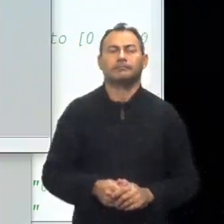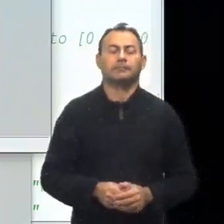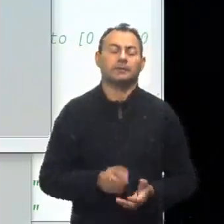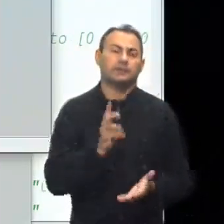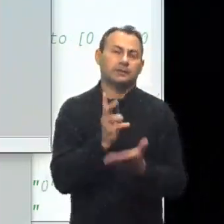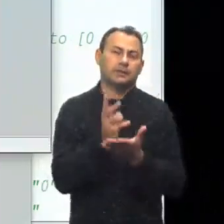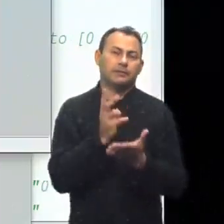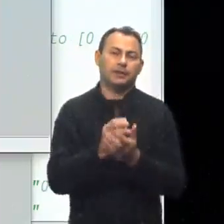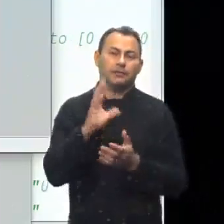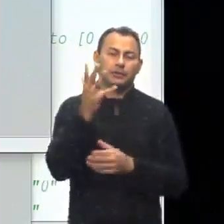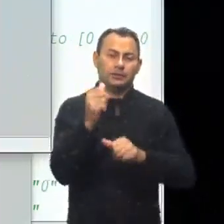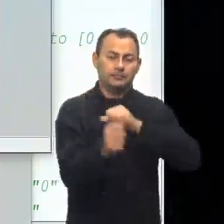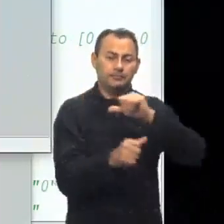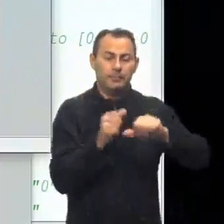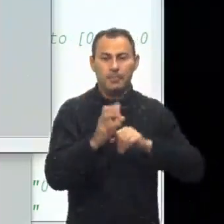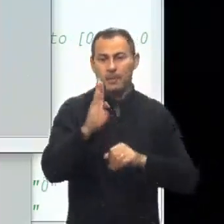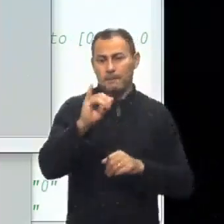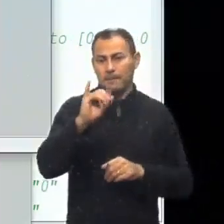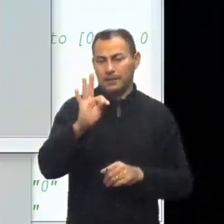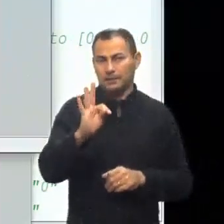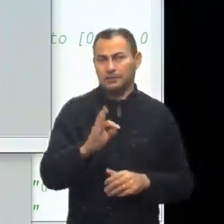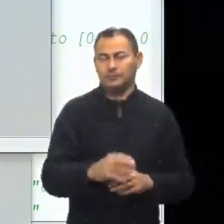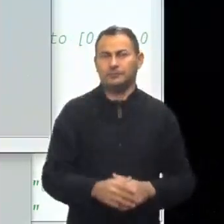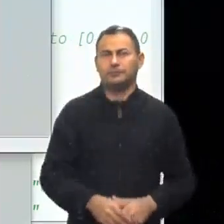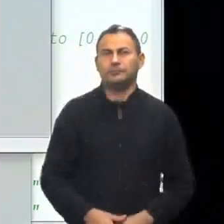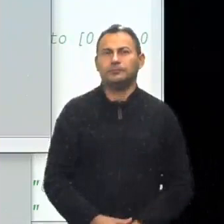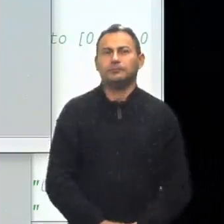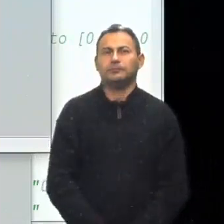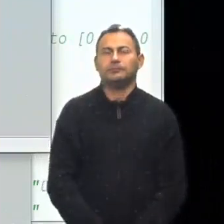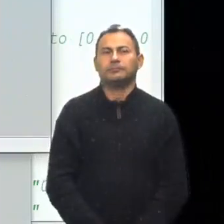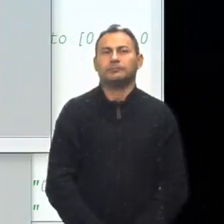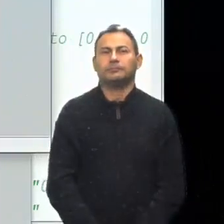sempre que ocorre uma mudança de bit.